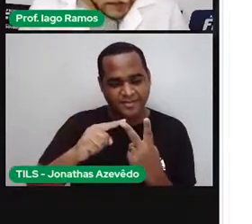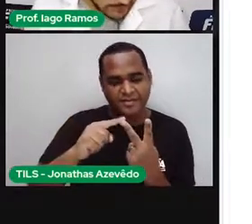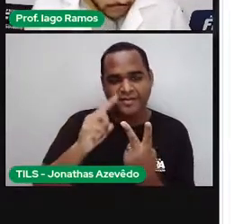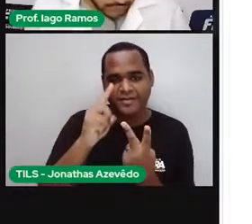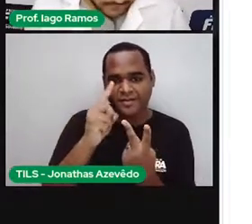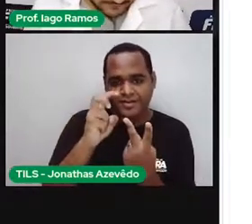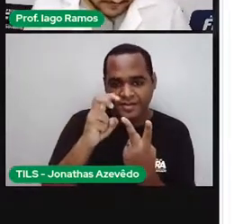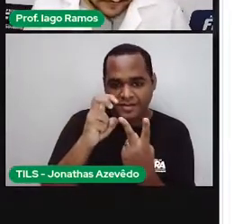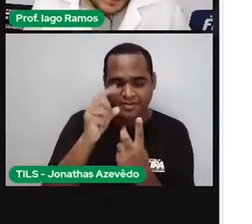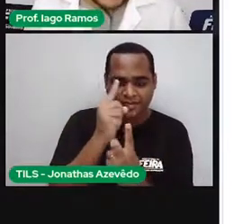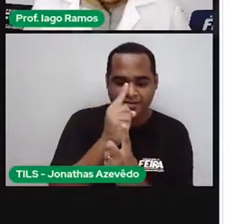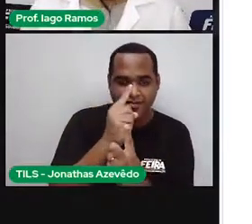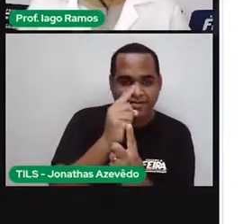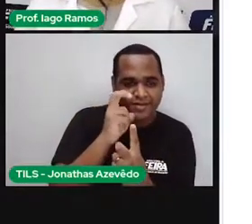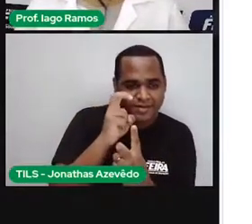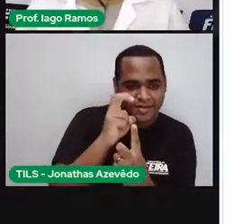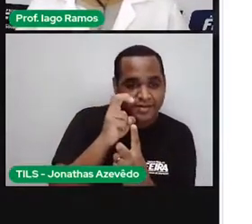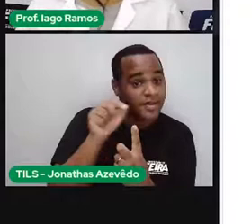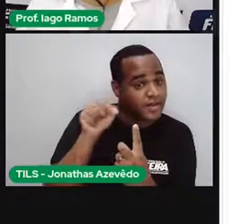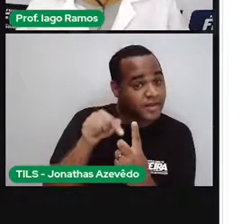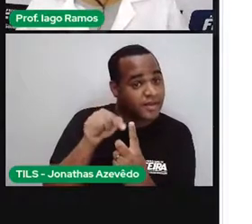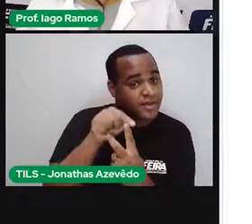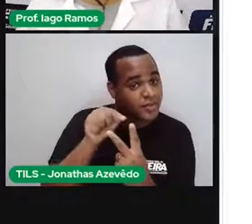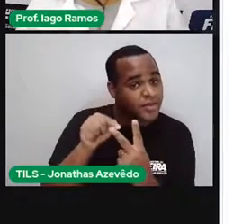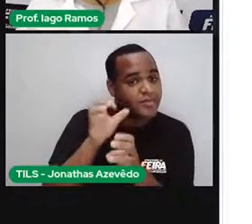é só que agora vem